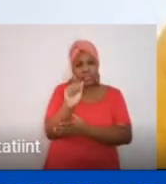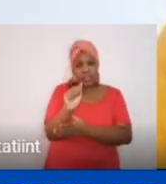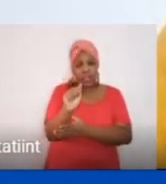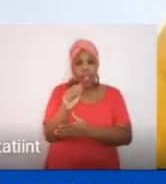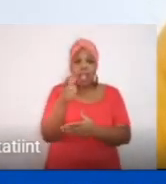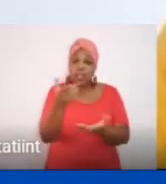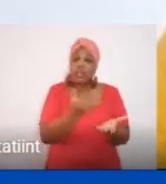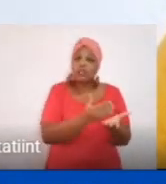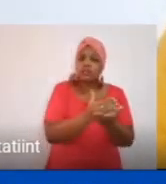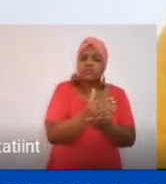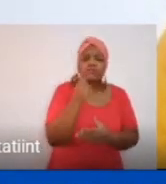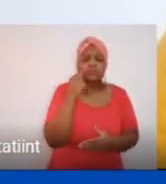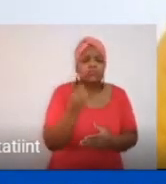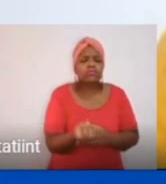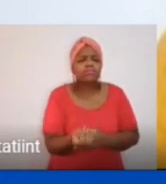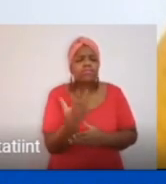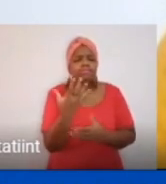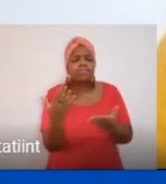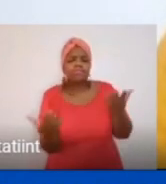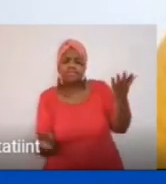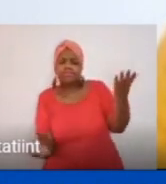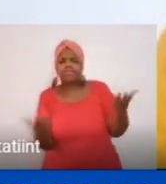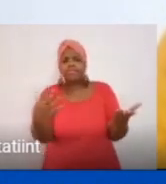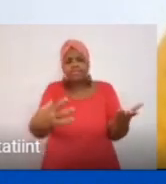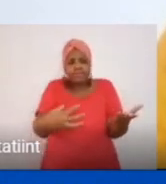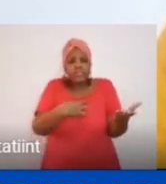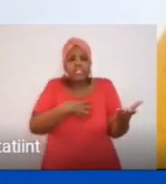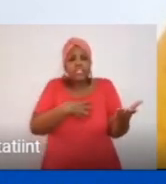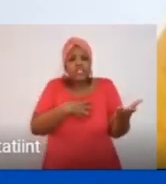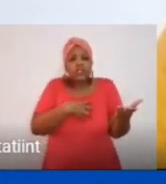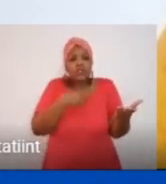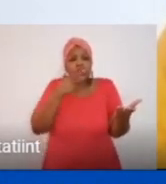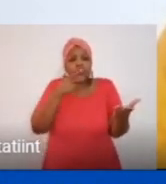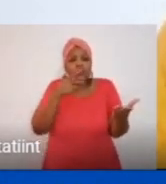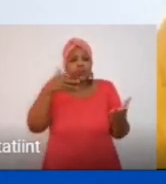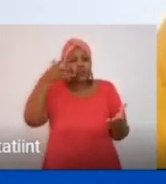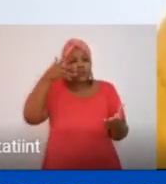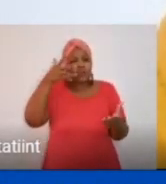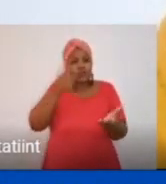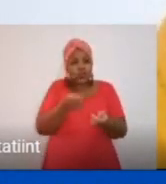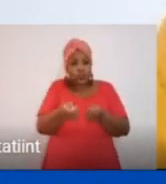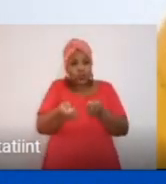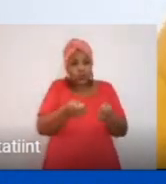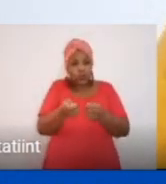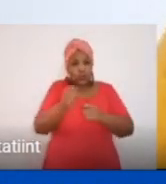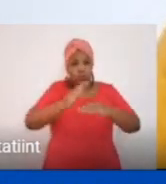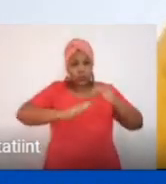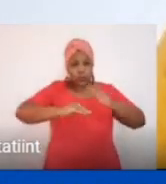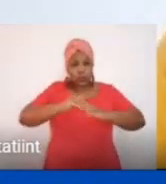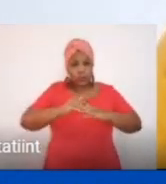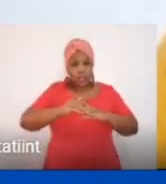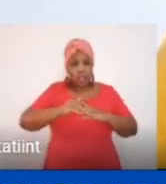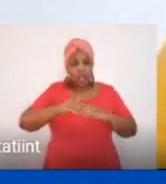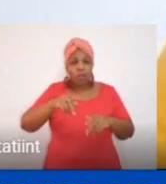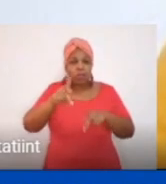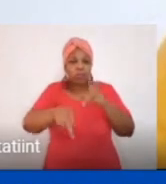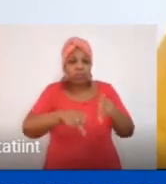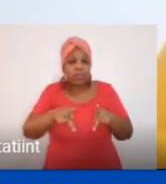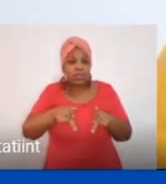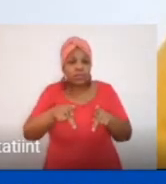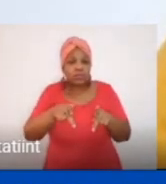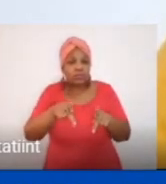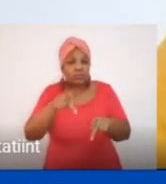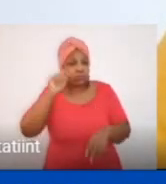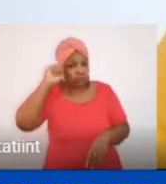os impactos desproporcionais da política de controle das substâncias sobre a população negra, de